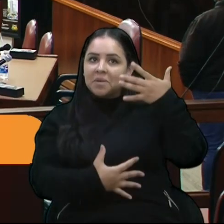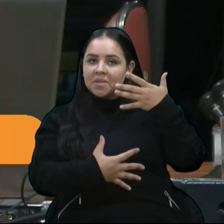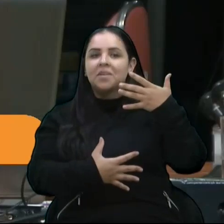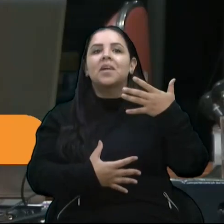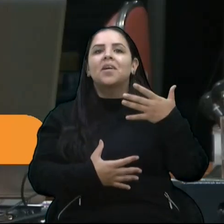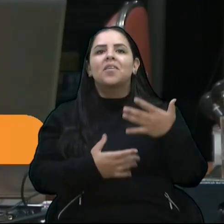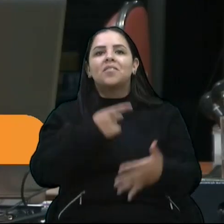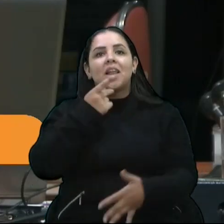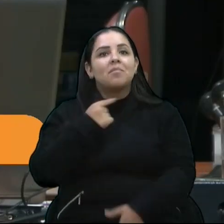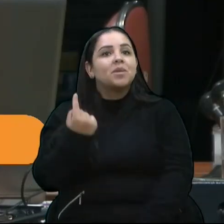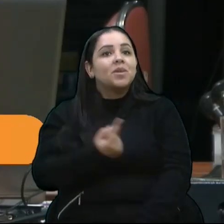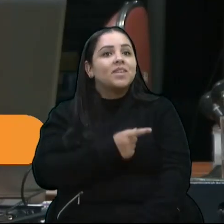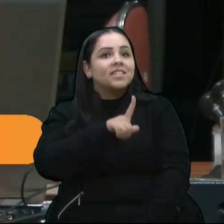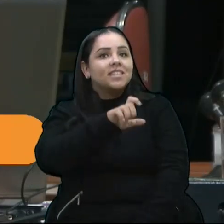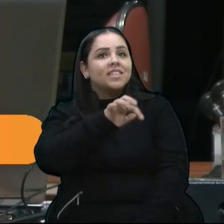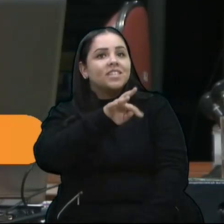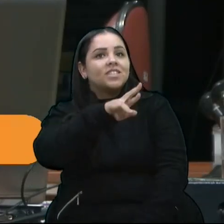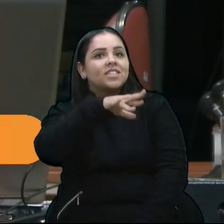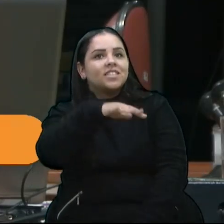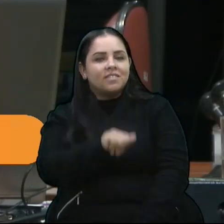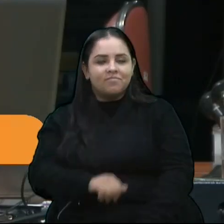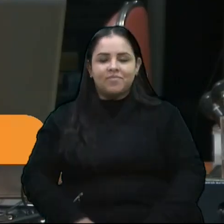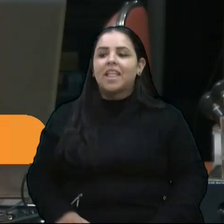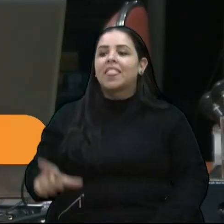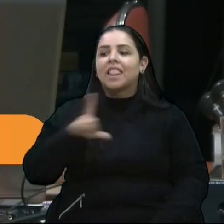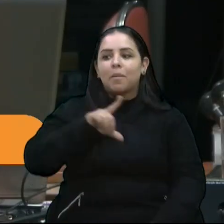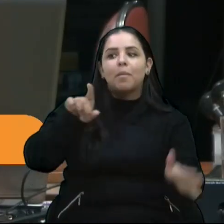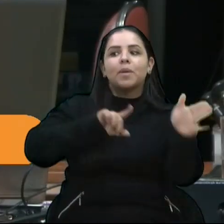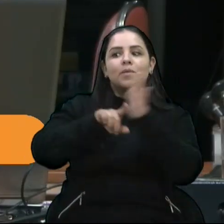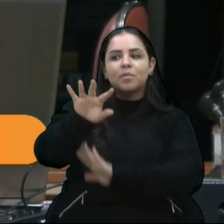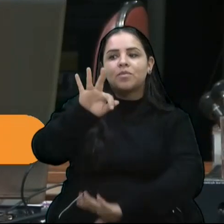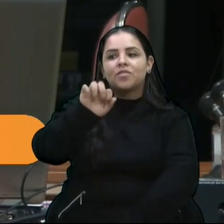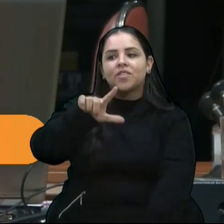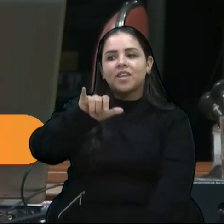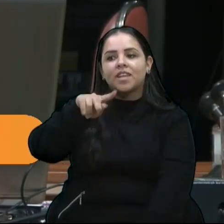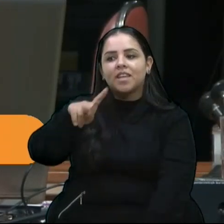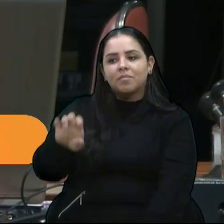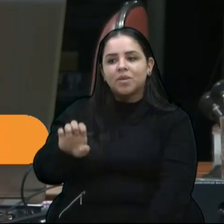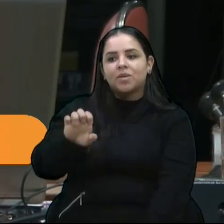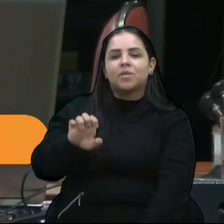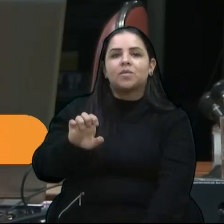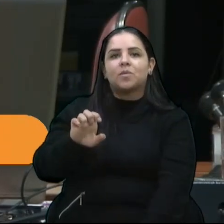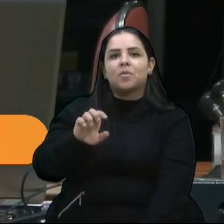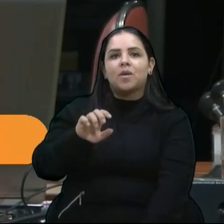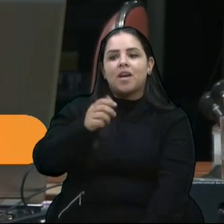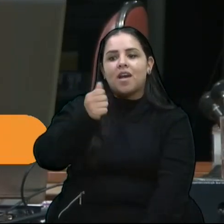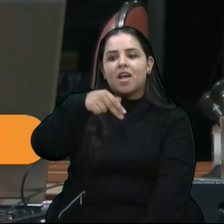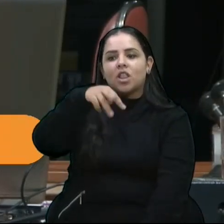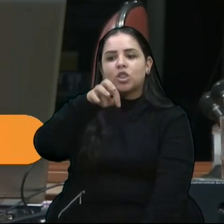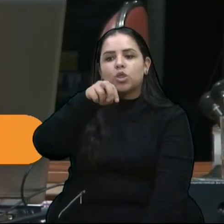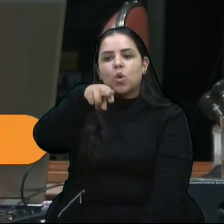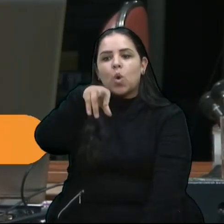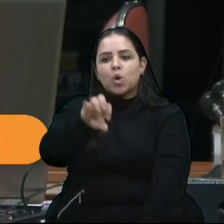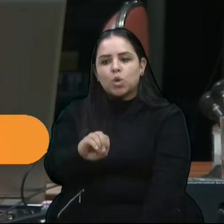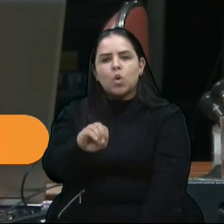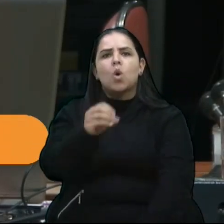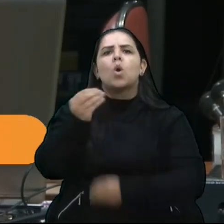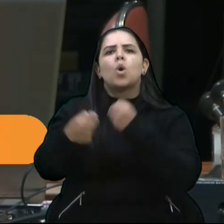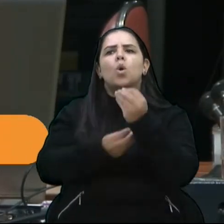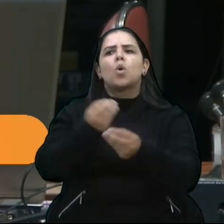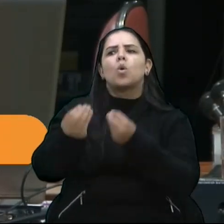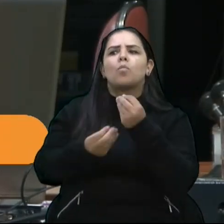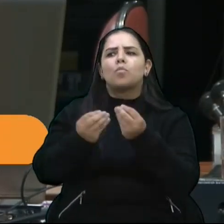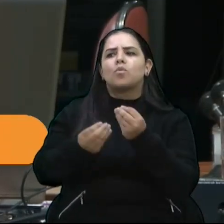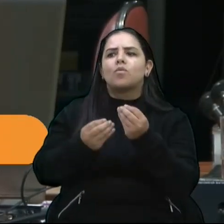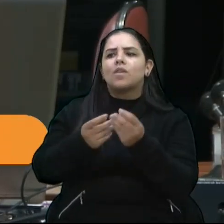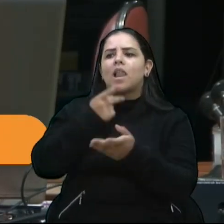tem uma pergunta para o Felipe, do Antônio Pacheco. Com que argumentos podemos convencer os clientes que veem